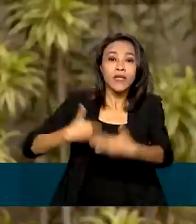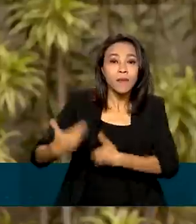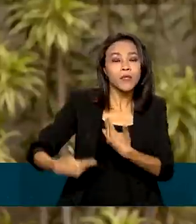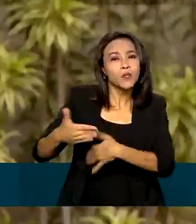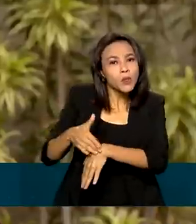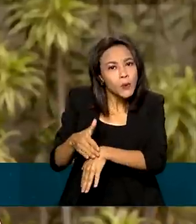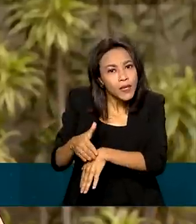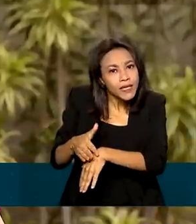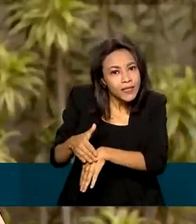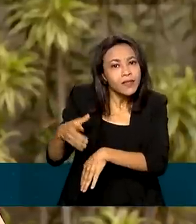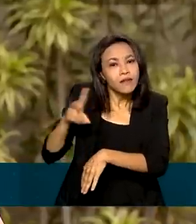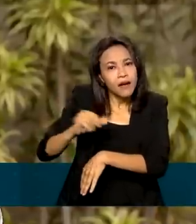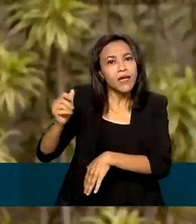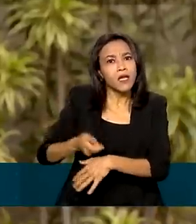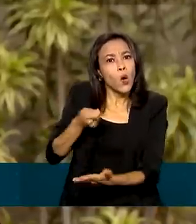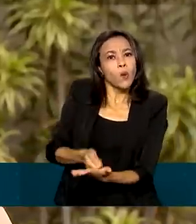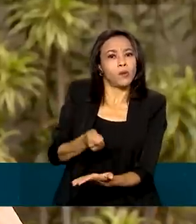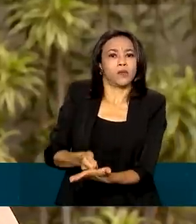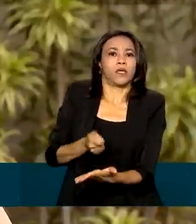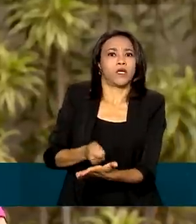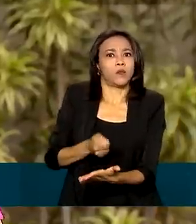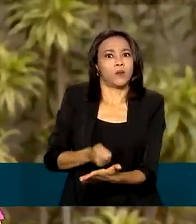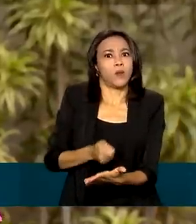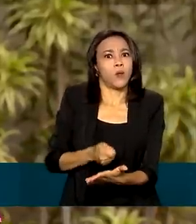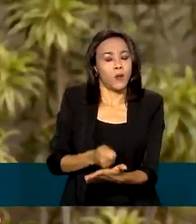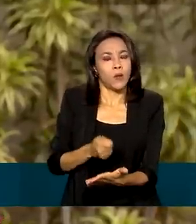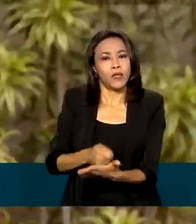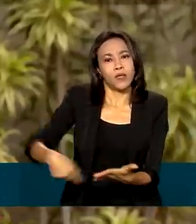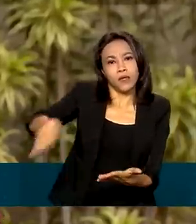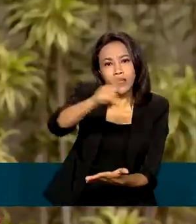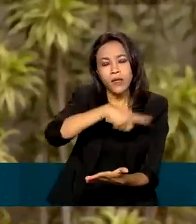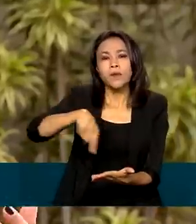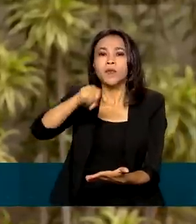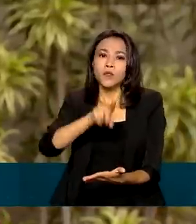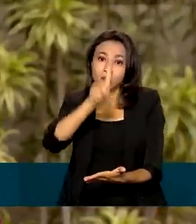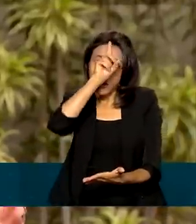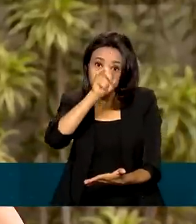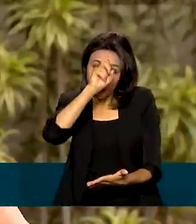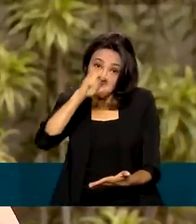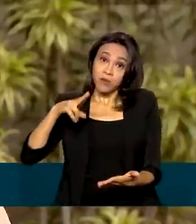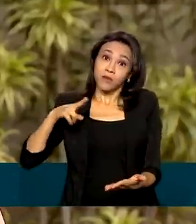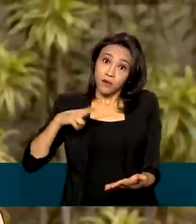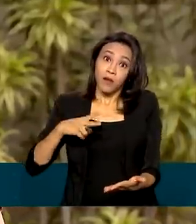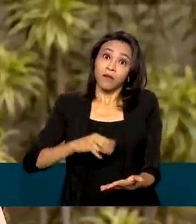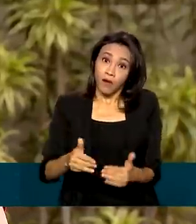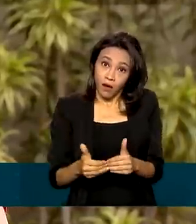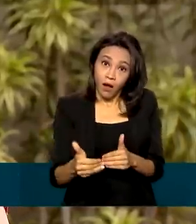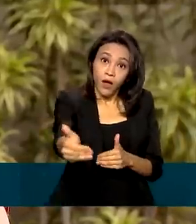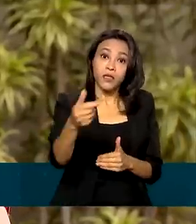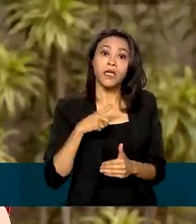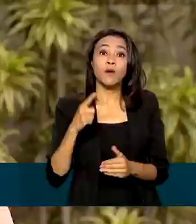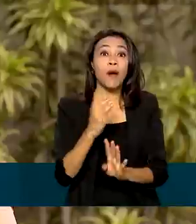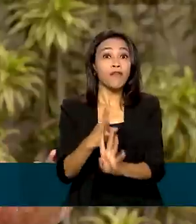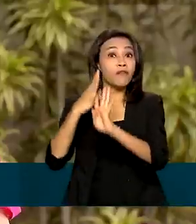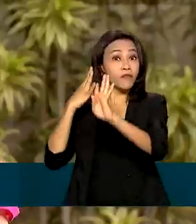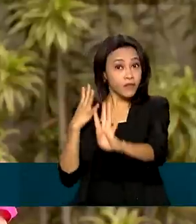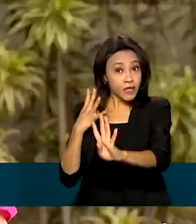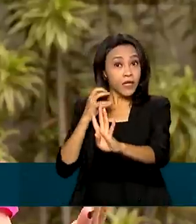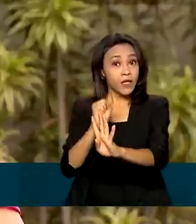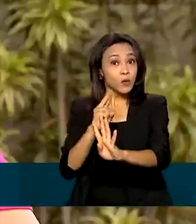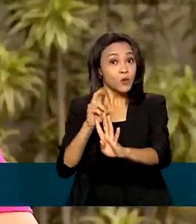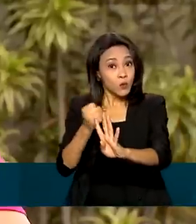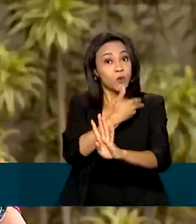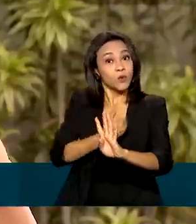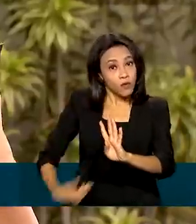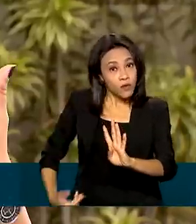passará a ter cobertura obrigatória pelos planos de saúde o paciente vai seguir na fila única do SUS A